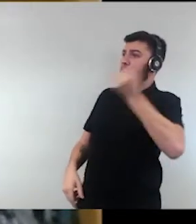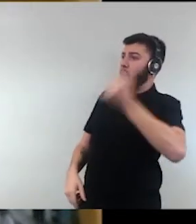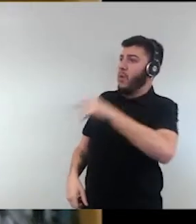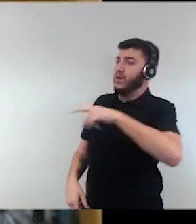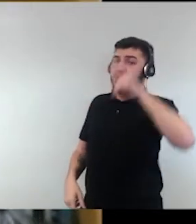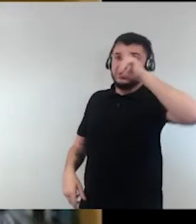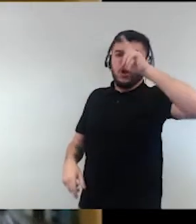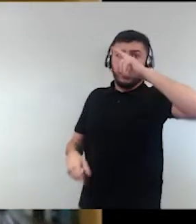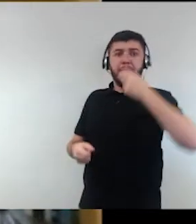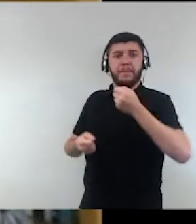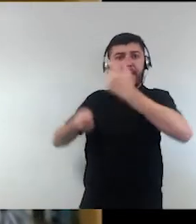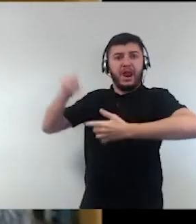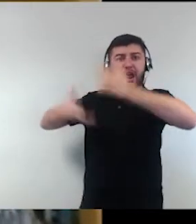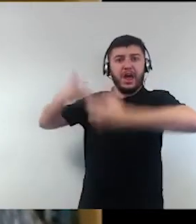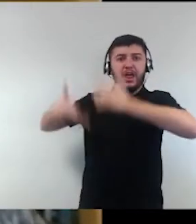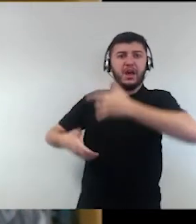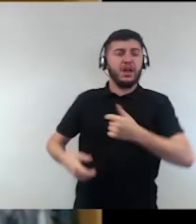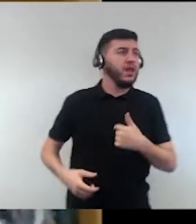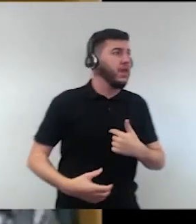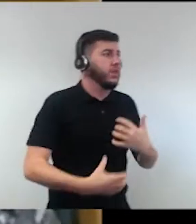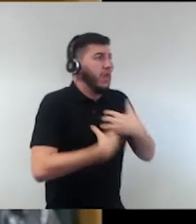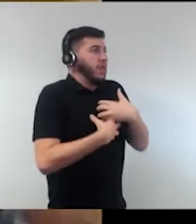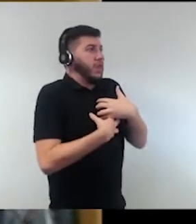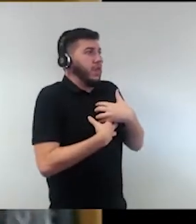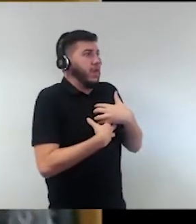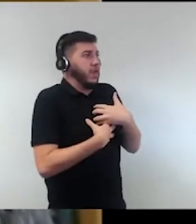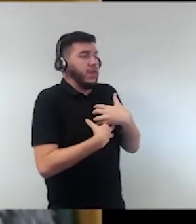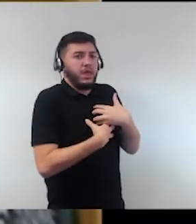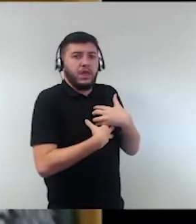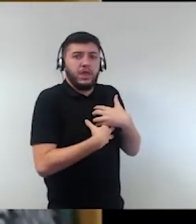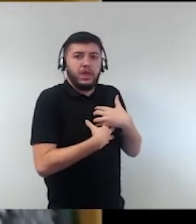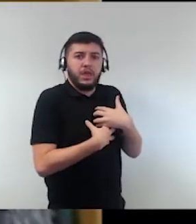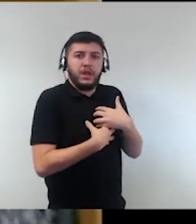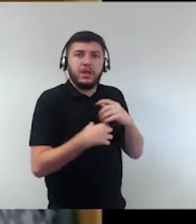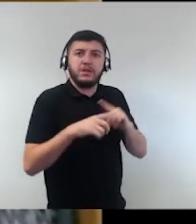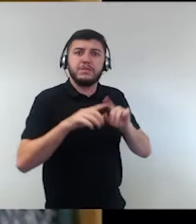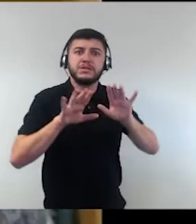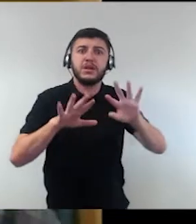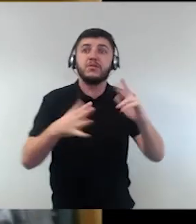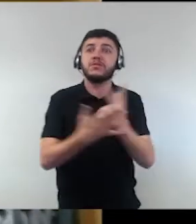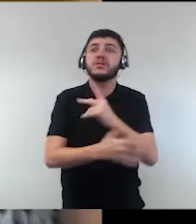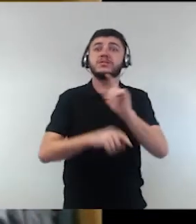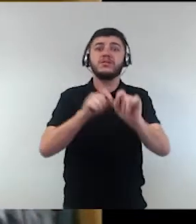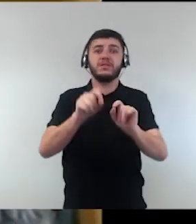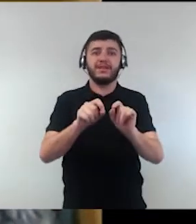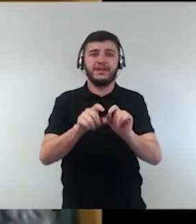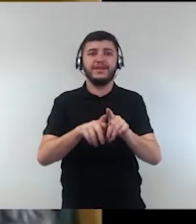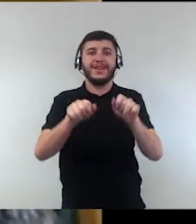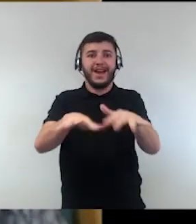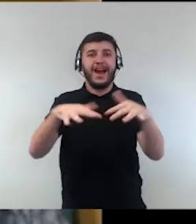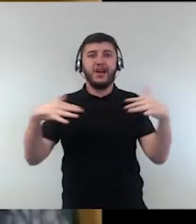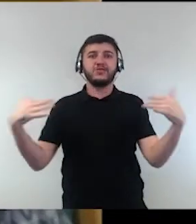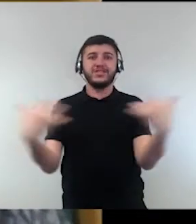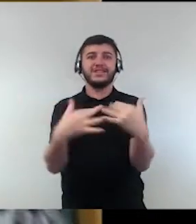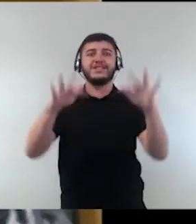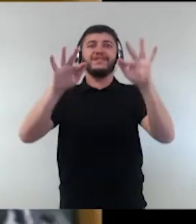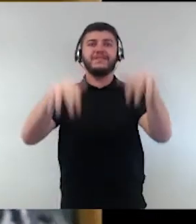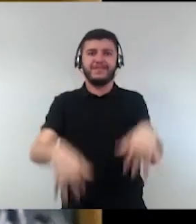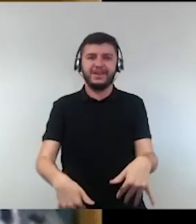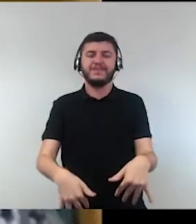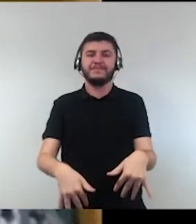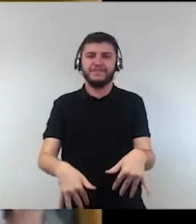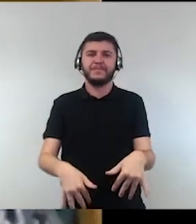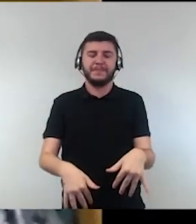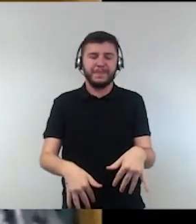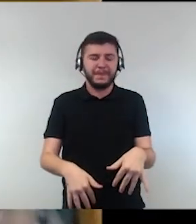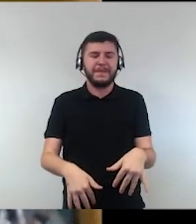das próprias vidas. E terminou a audiência com o registro feito, eu fiquei muito